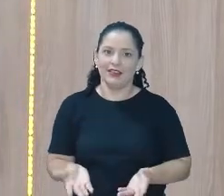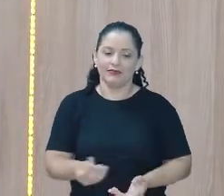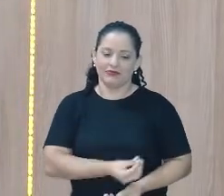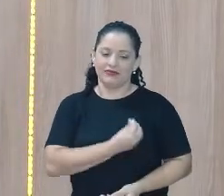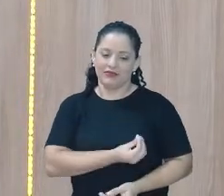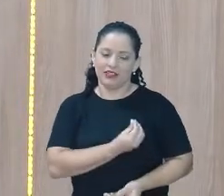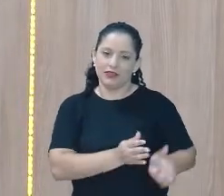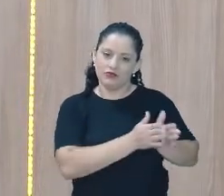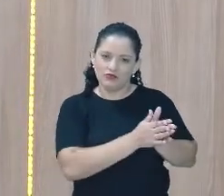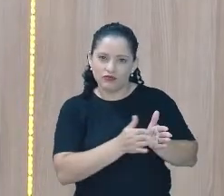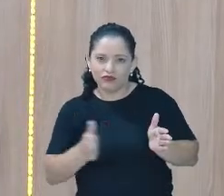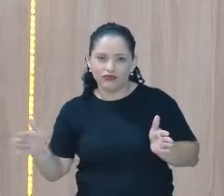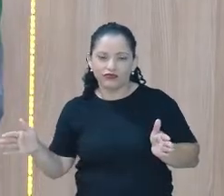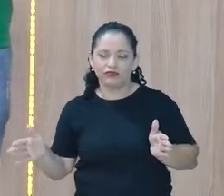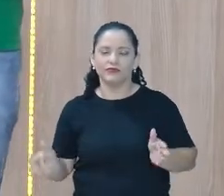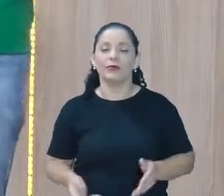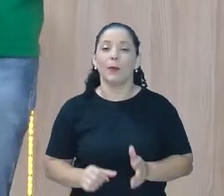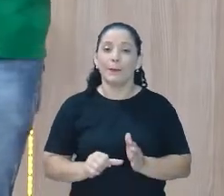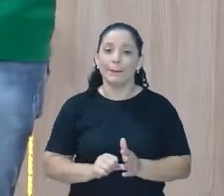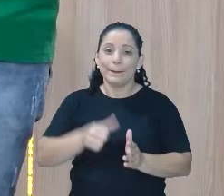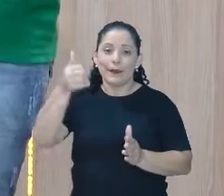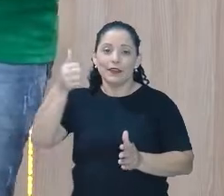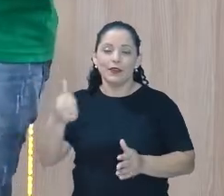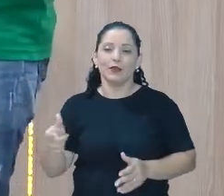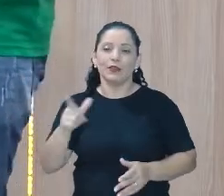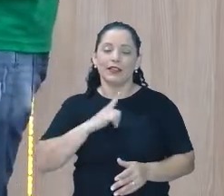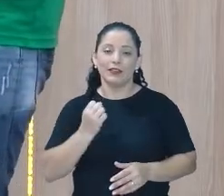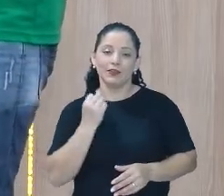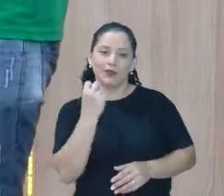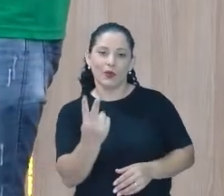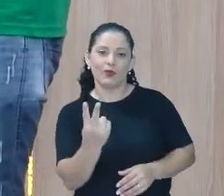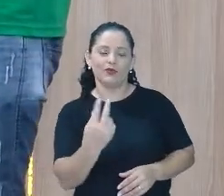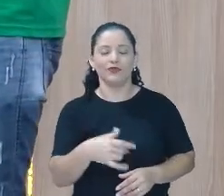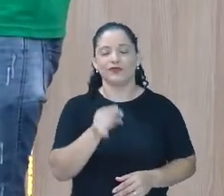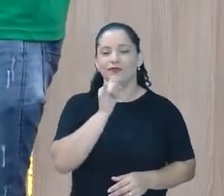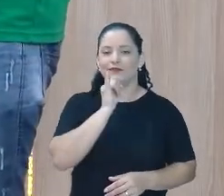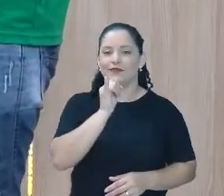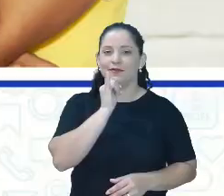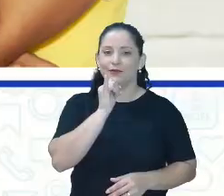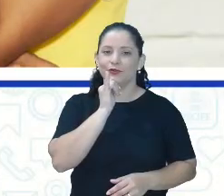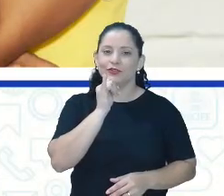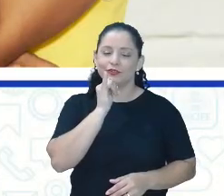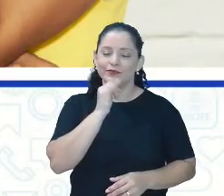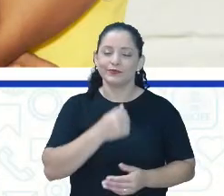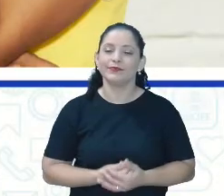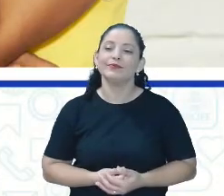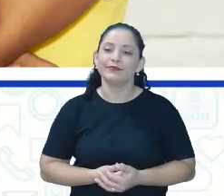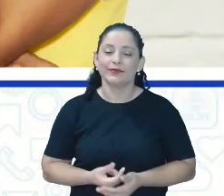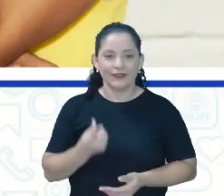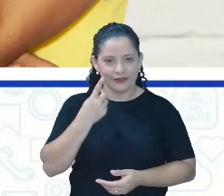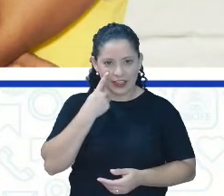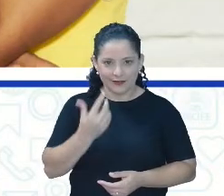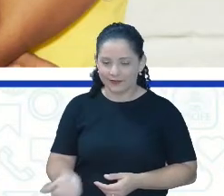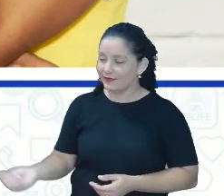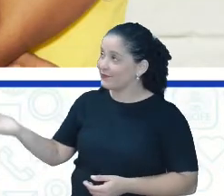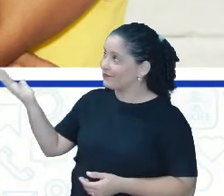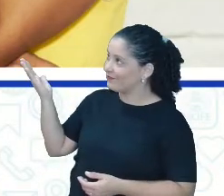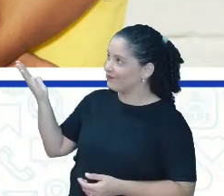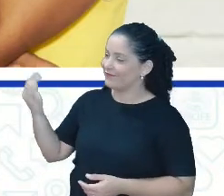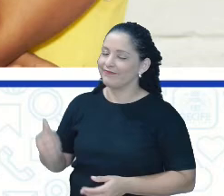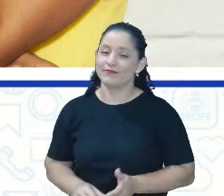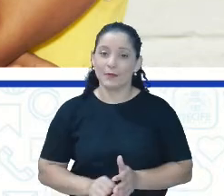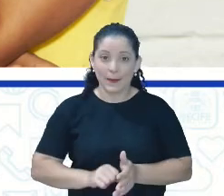dia a dia, certo? Então, primeiro, eu trouxe aqui 2 exemplos para vocês, certo? Então, acompanhe aqui comigo a